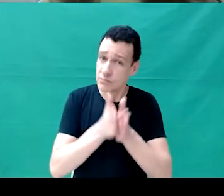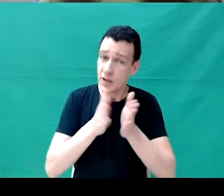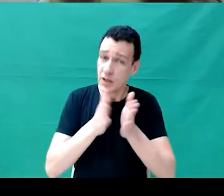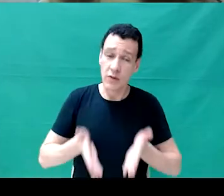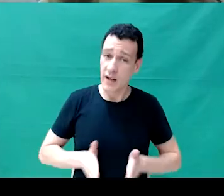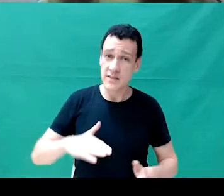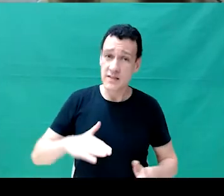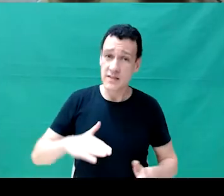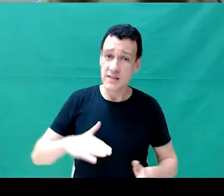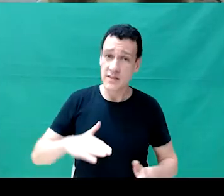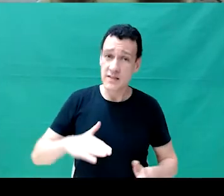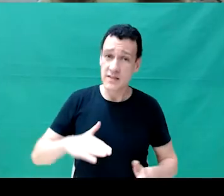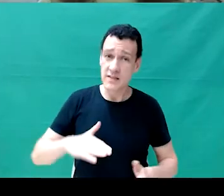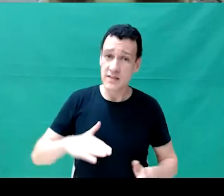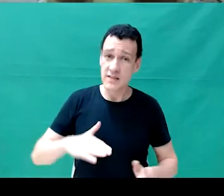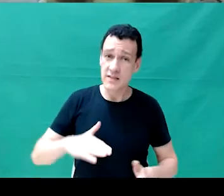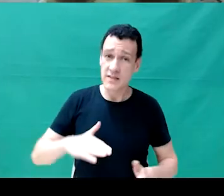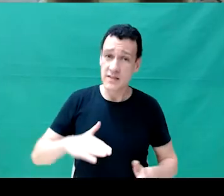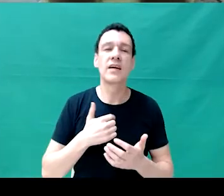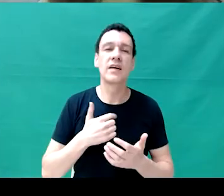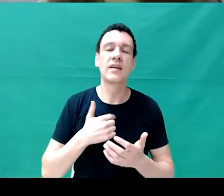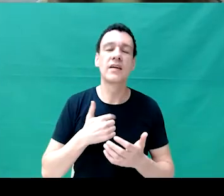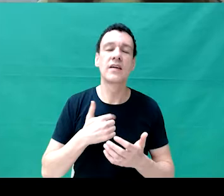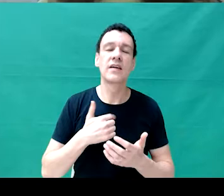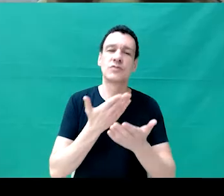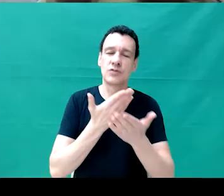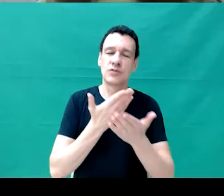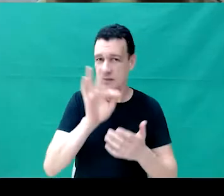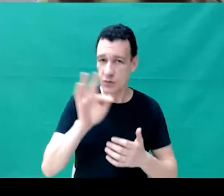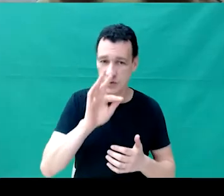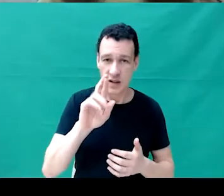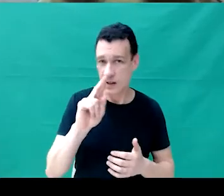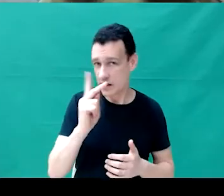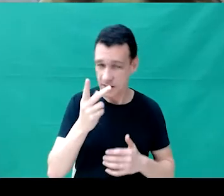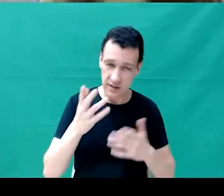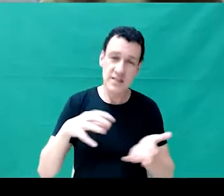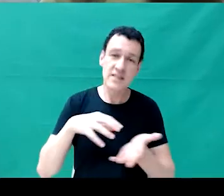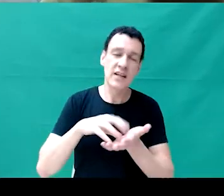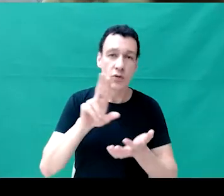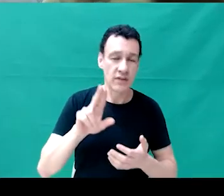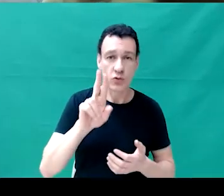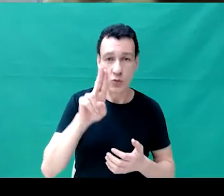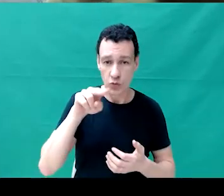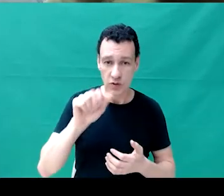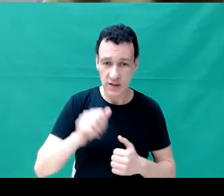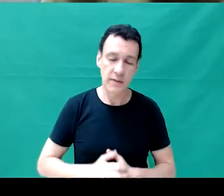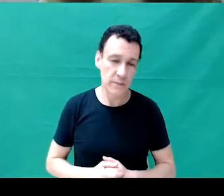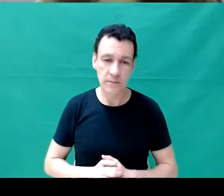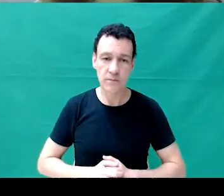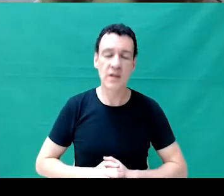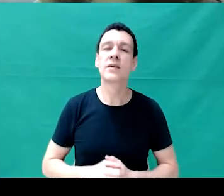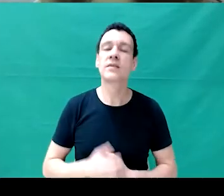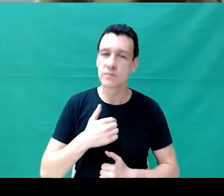Sou uma pessoa que é bacharel de recursos humanos pelo Centro Universitário UNA. Eu sou especialista em africanidades e